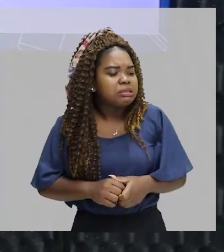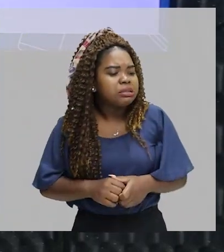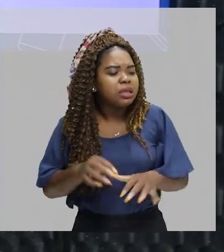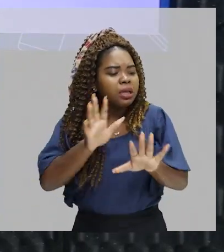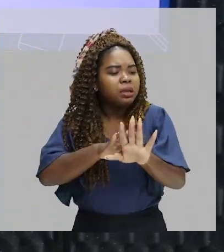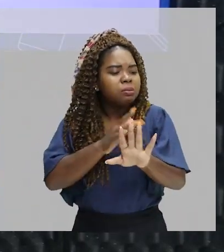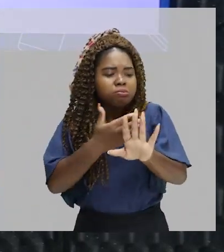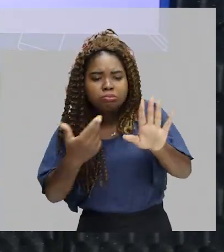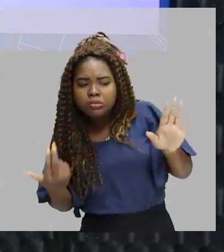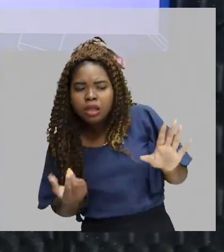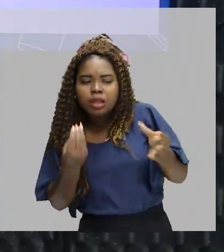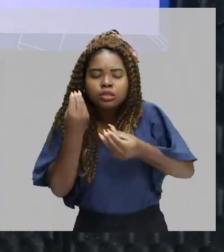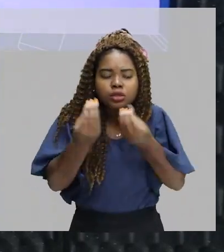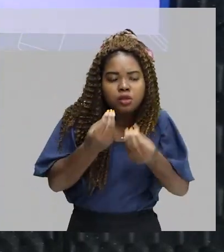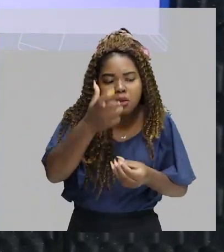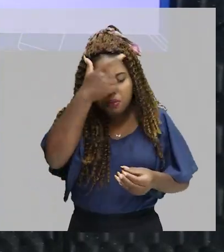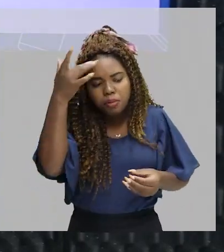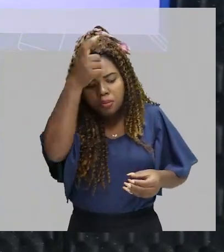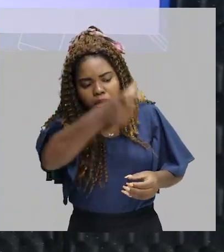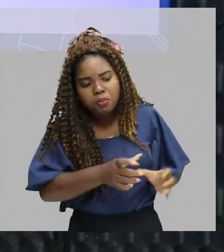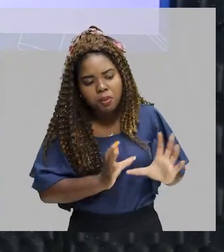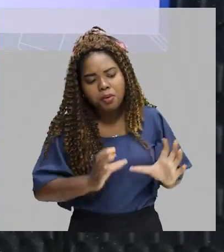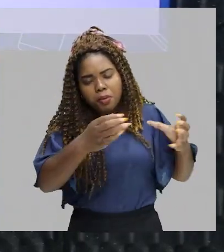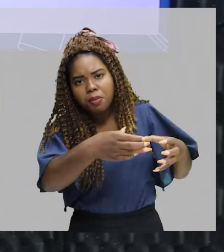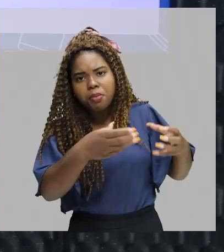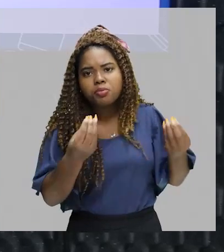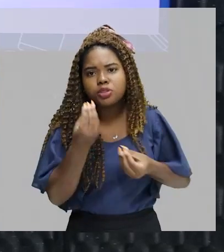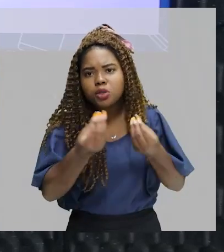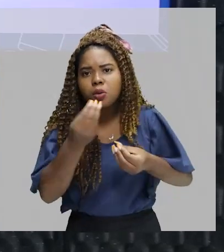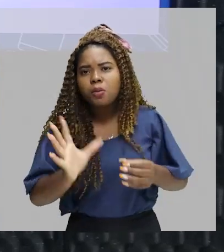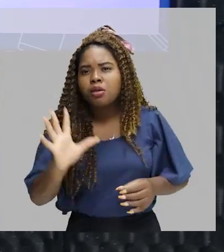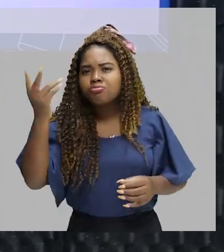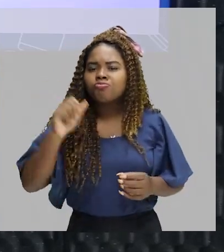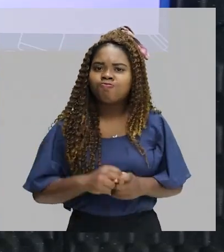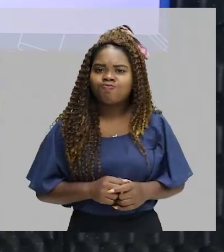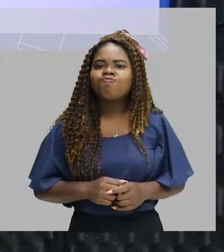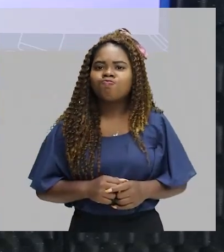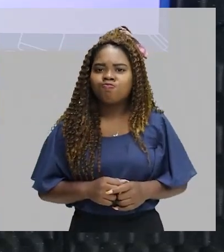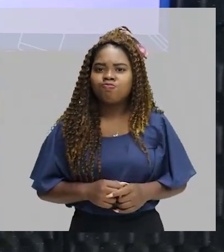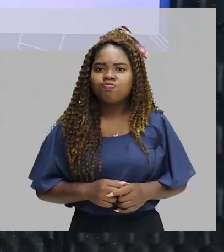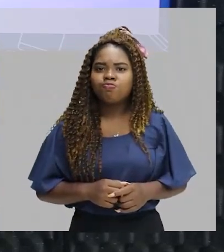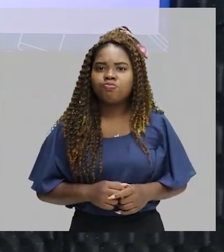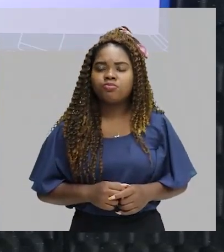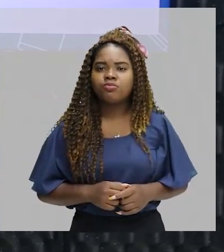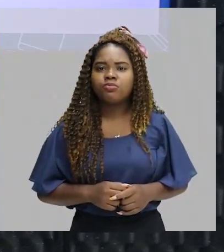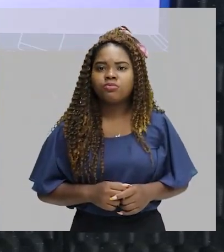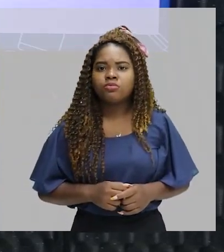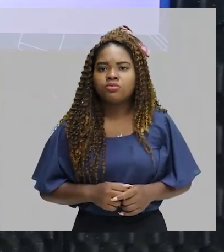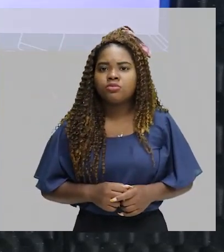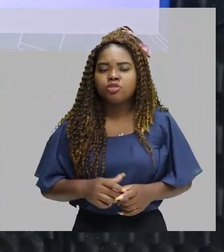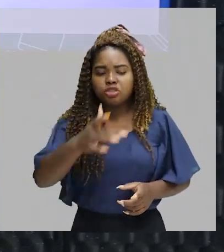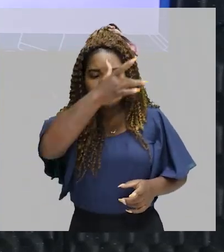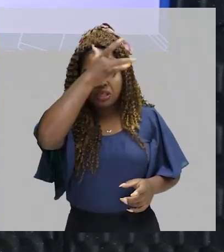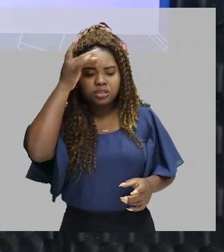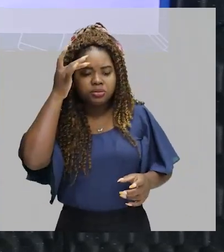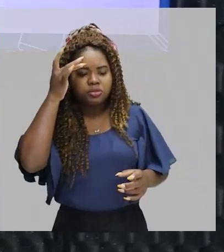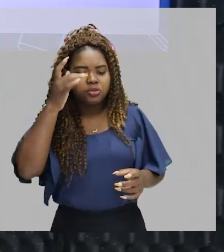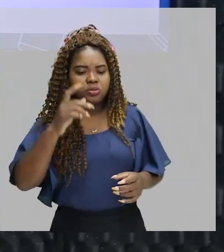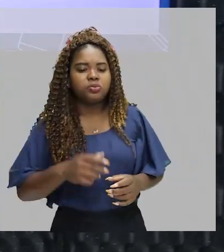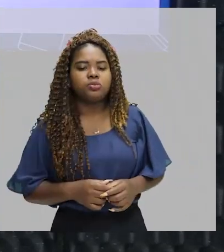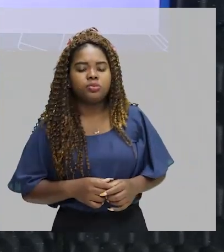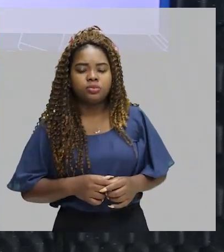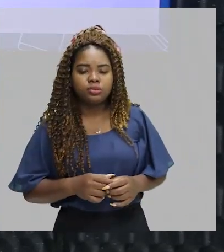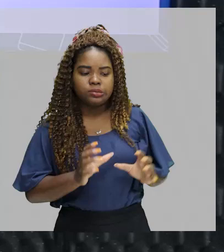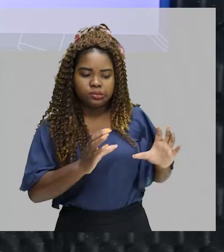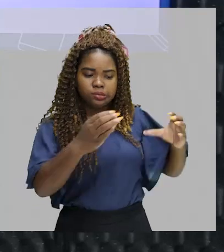superficial, sobre aquela pessoa ou aquele grupo. Onde os membros pertencentes a um grupo são vistos de maneira inferior, de maneira, né,